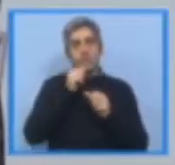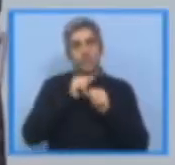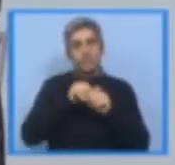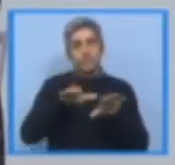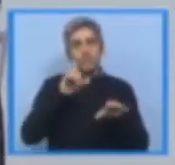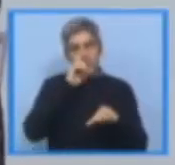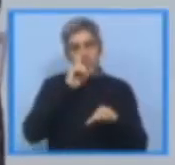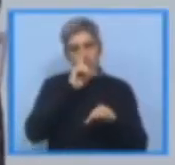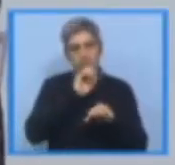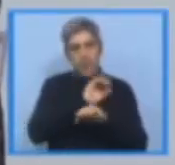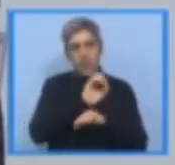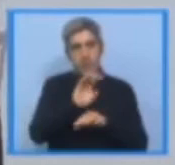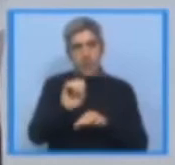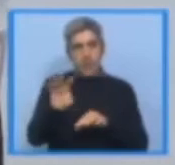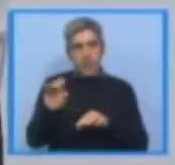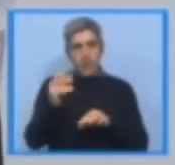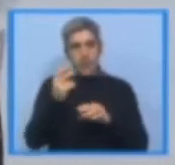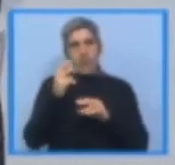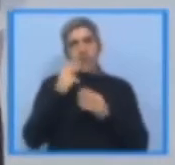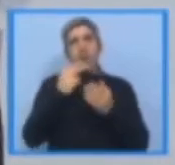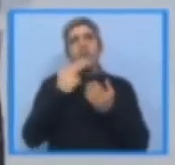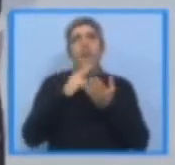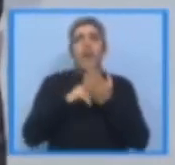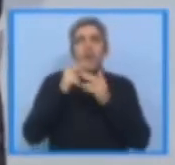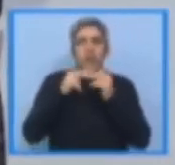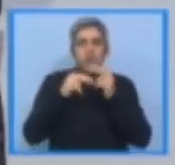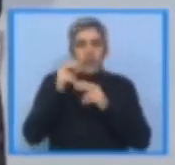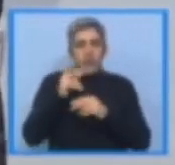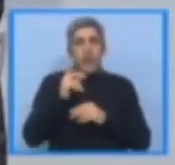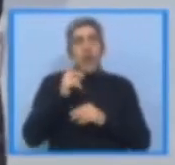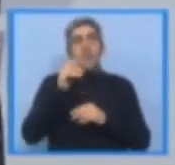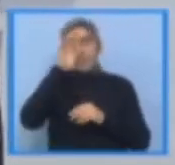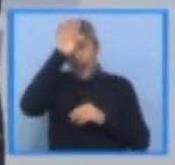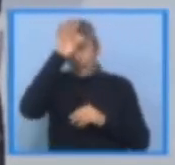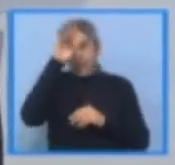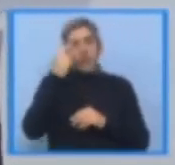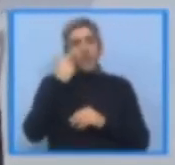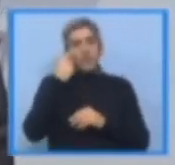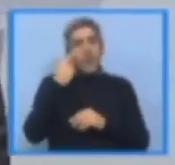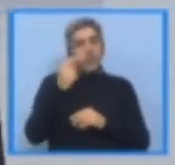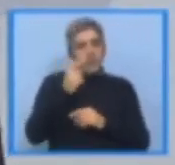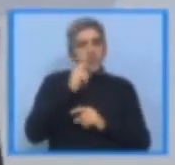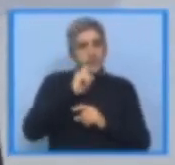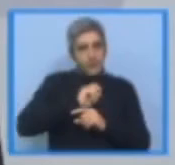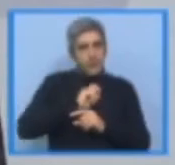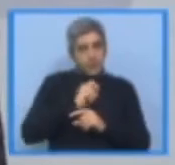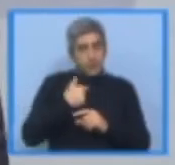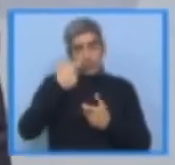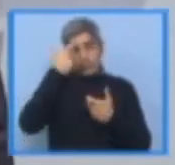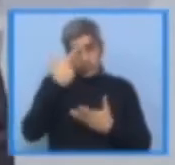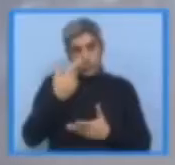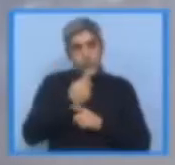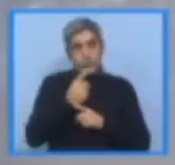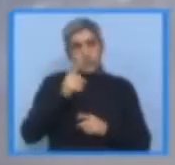dessas mentiras, dessas verdades construídas, que o Papa nos chama a atenção de uma coisa, que eu confesso que fiquei surpreendido,